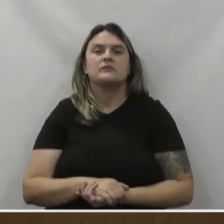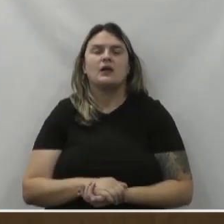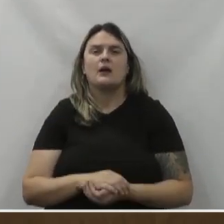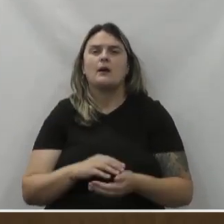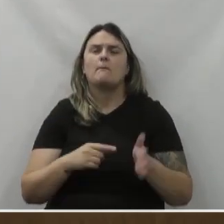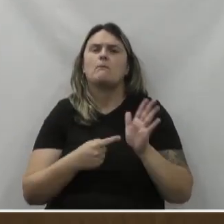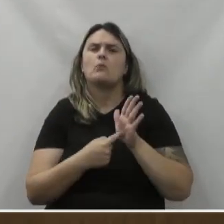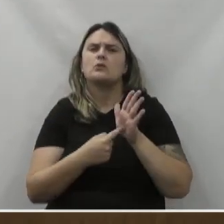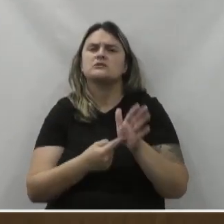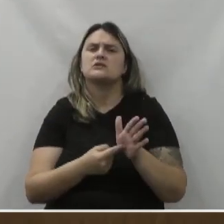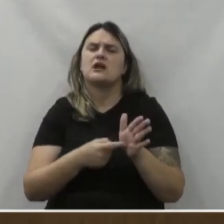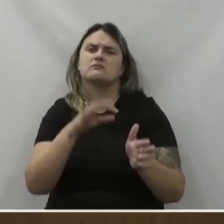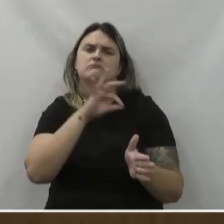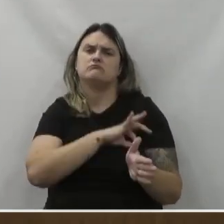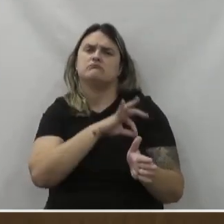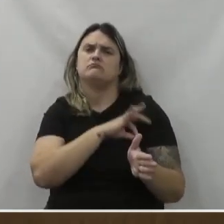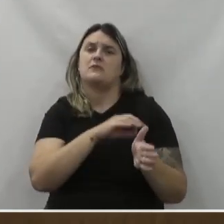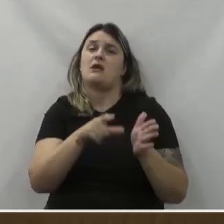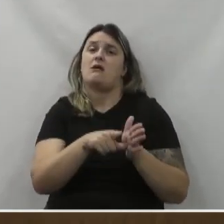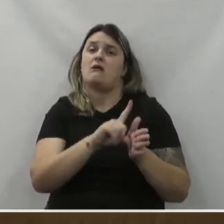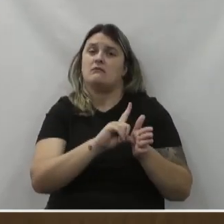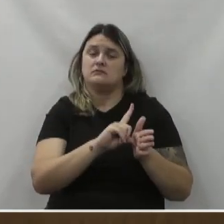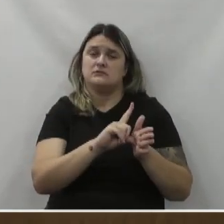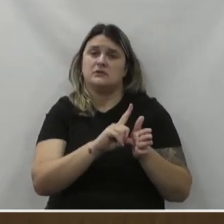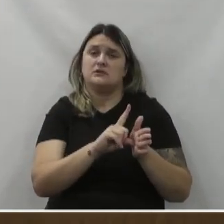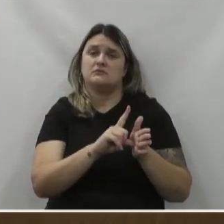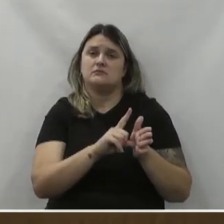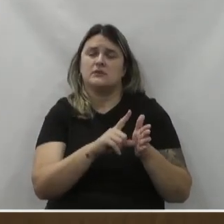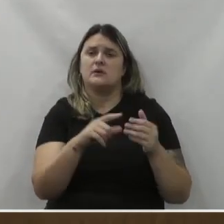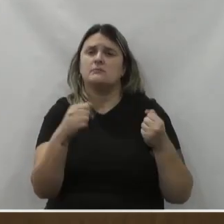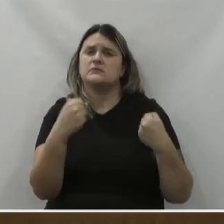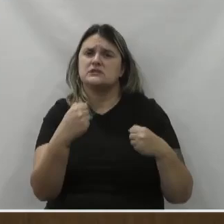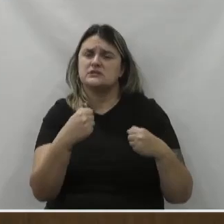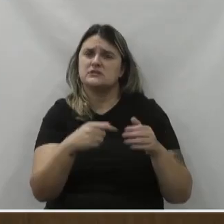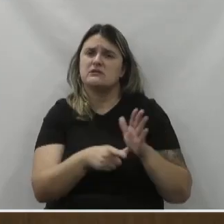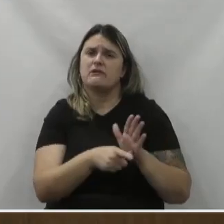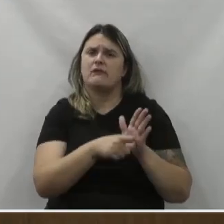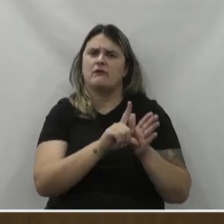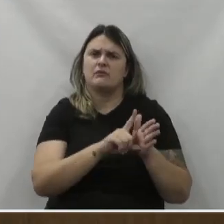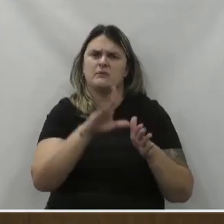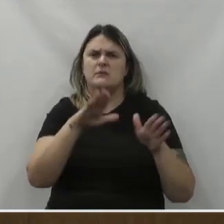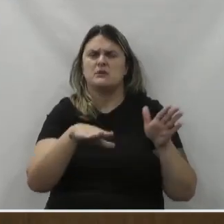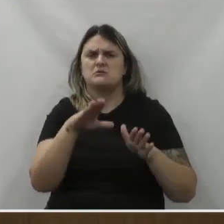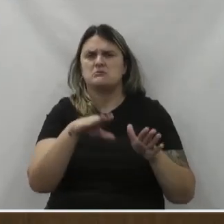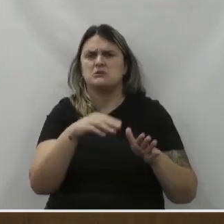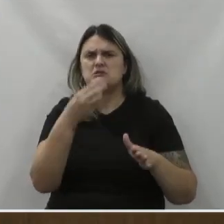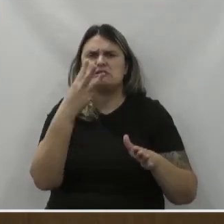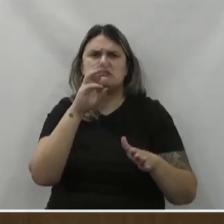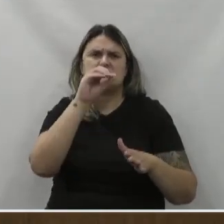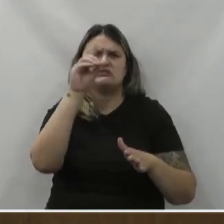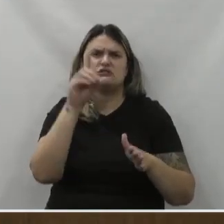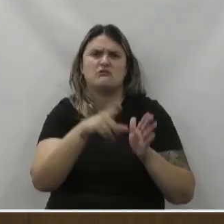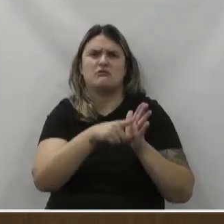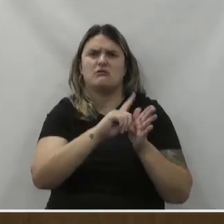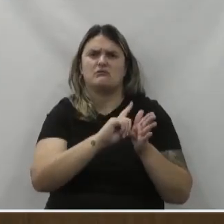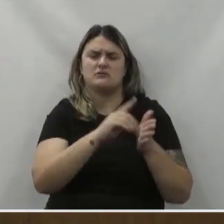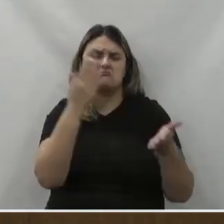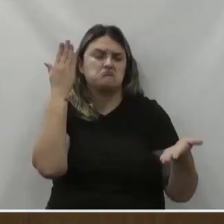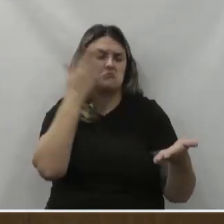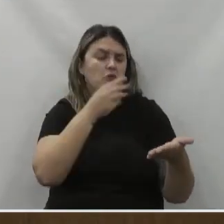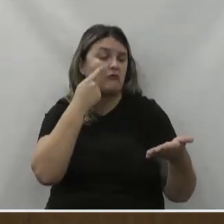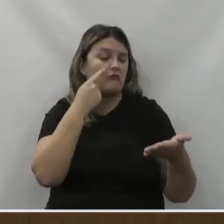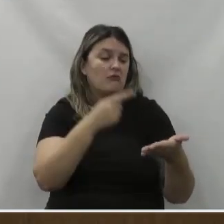demonstrativos da folha de pagamento com antecedência ao recebimento dos vencimentos. Temos observado um número crescente, essa